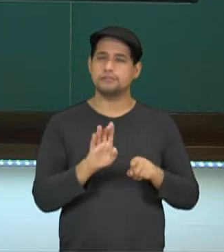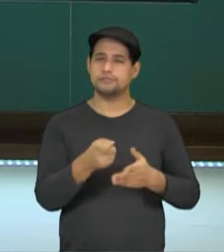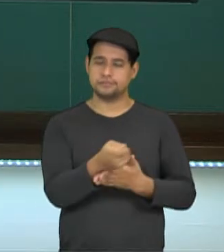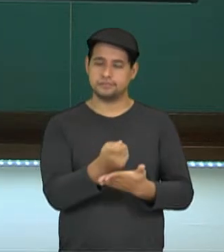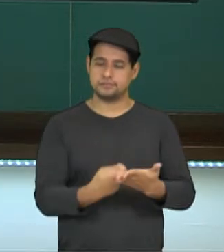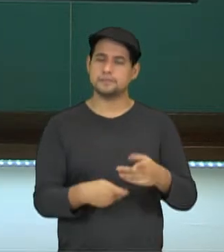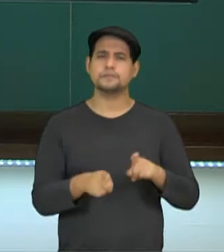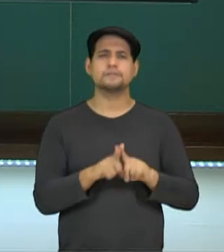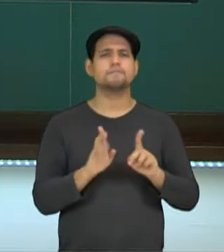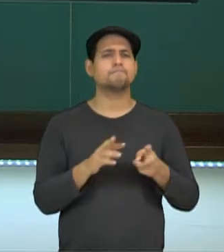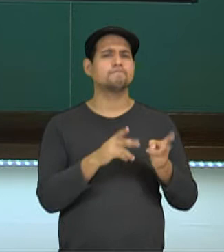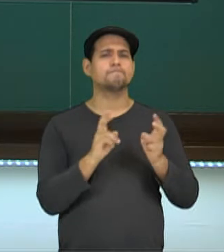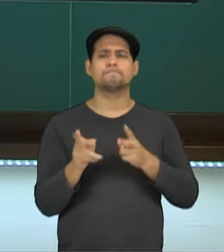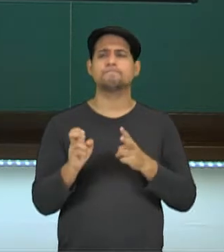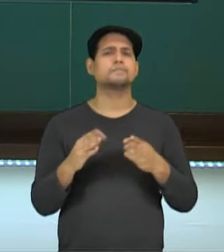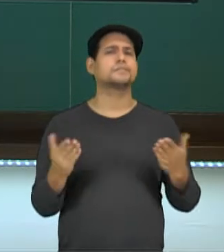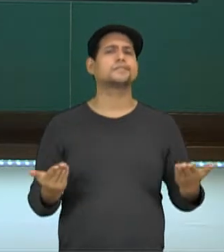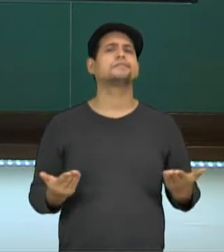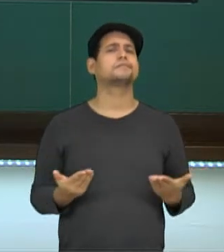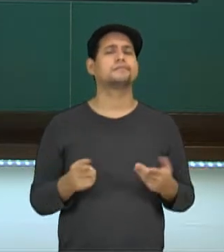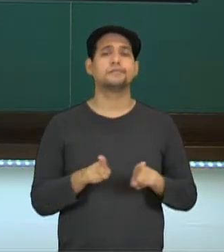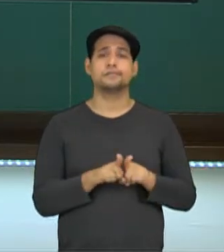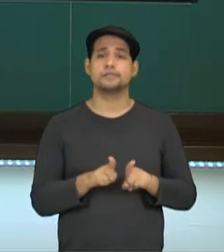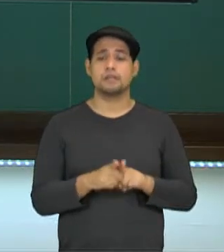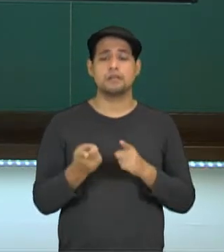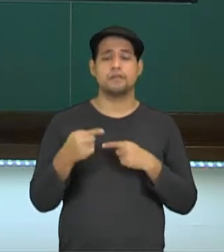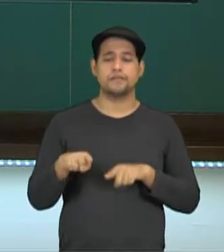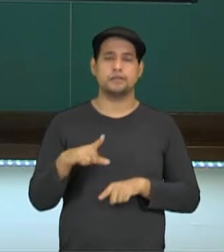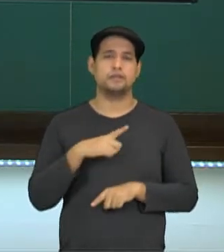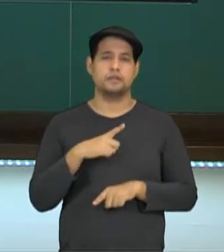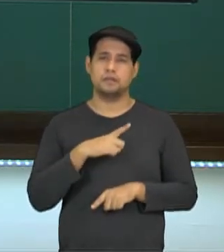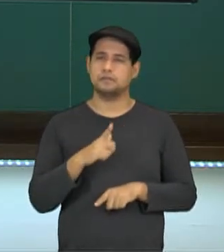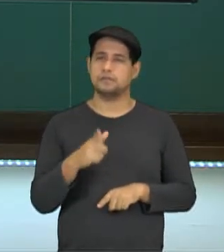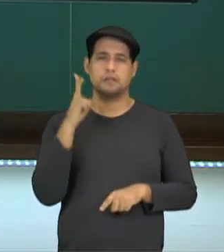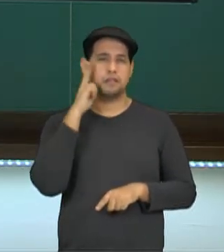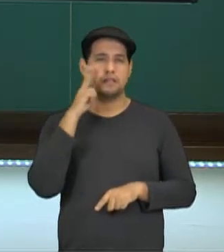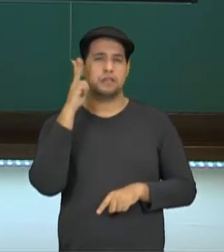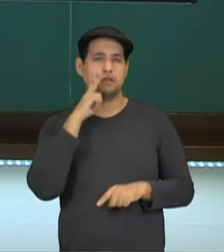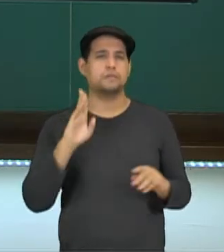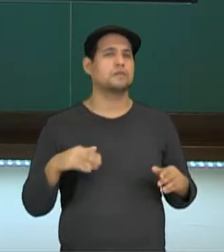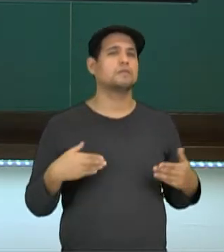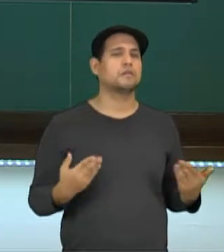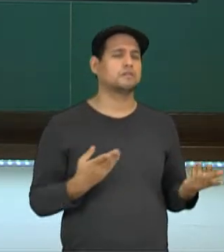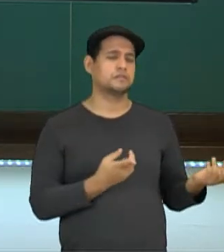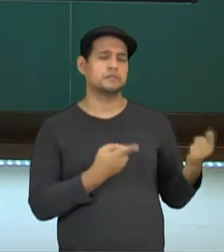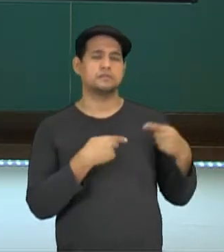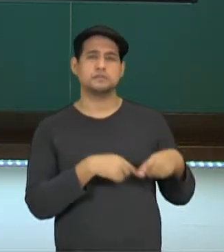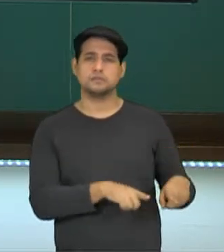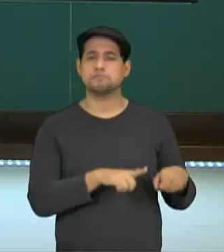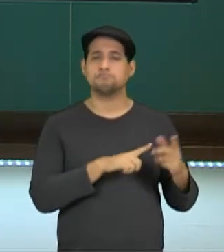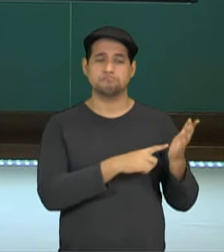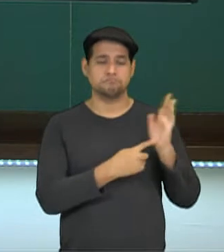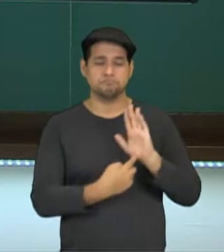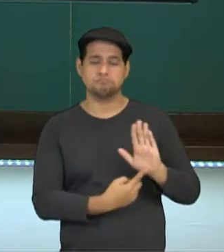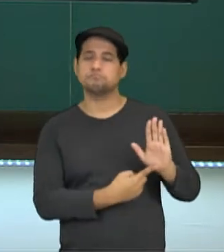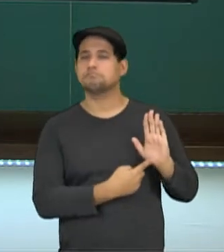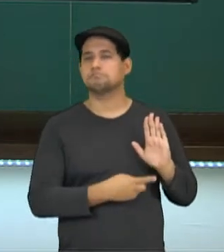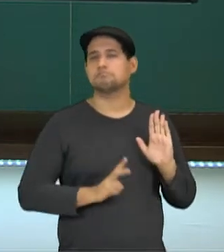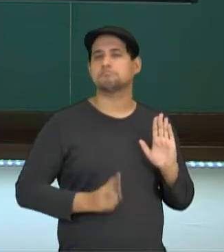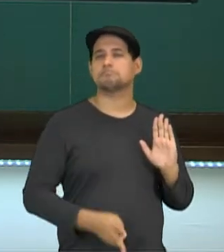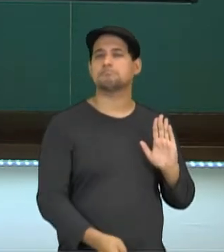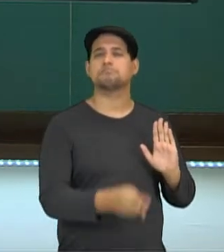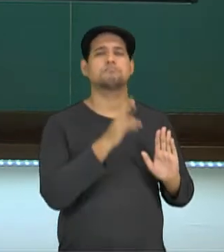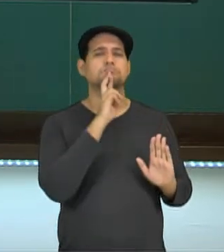né? Qual é a percepção de um grande ou dos grandes desafios que vocês lembraram, né? Qual desafio aparece com mais frequência